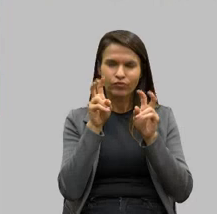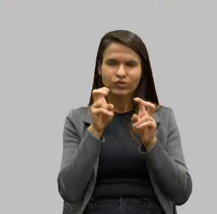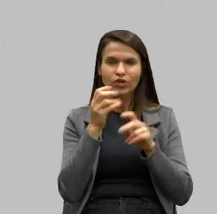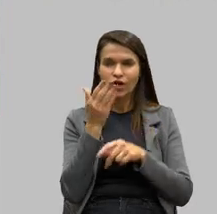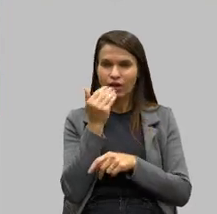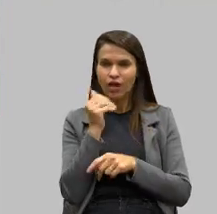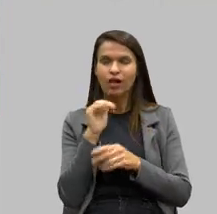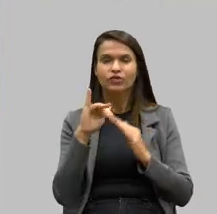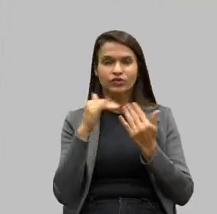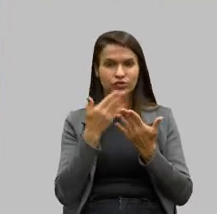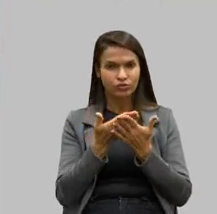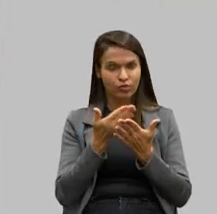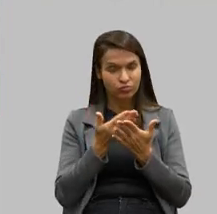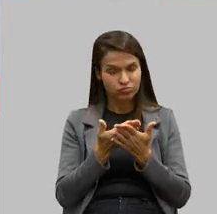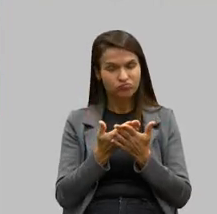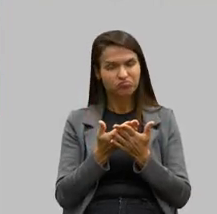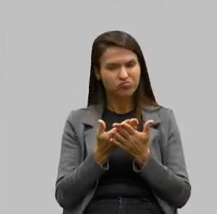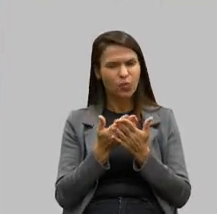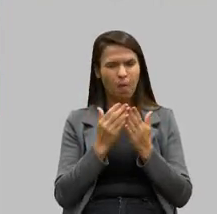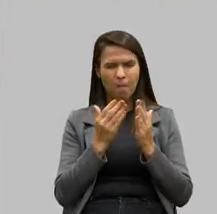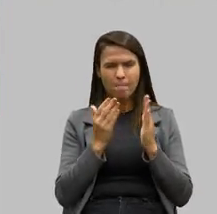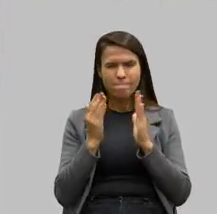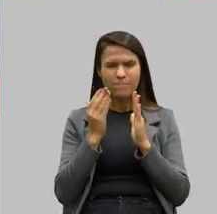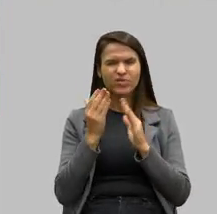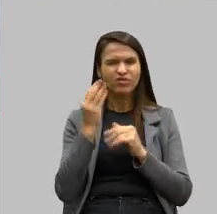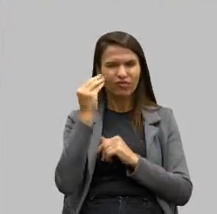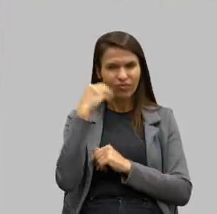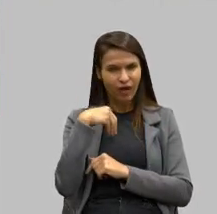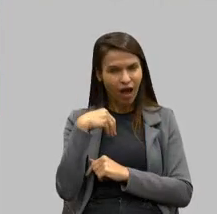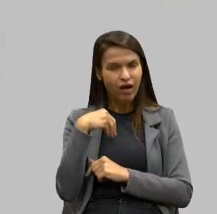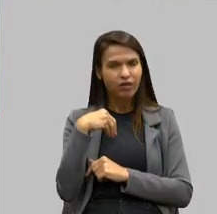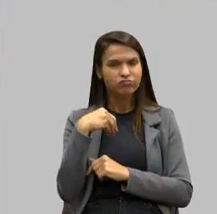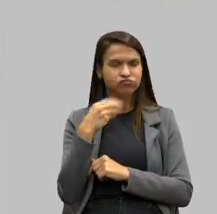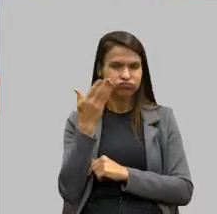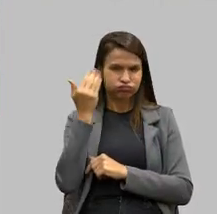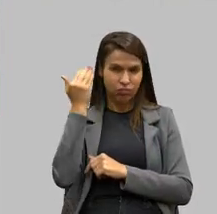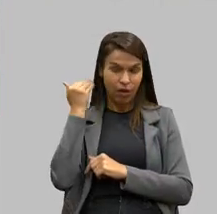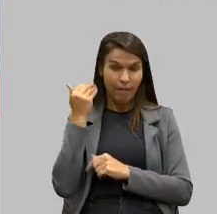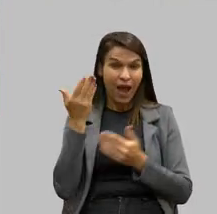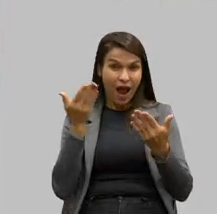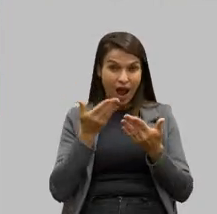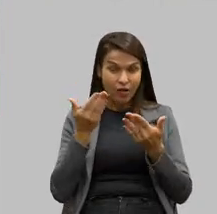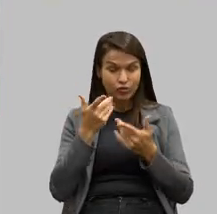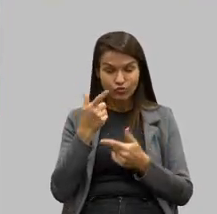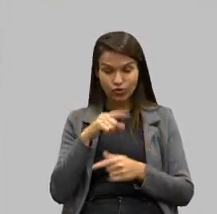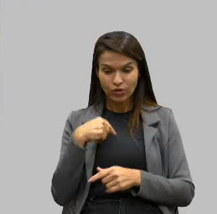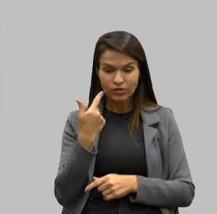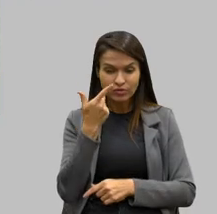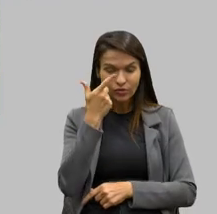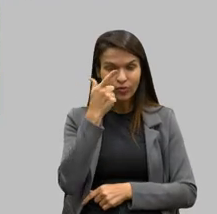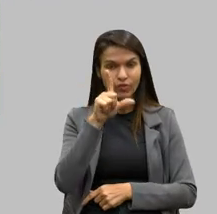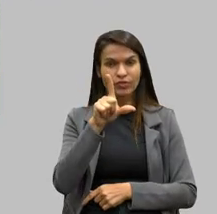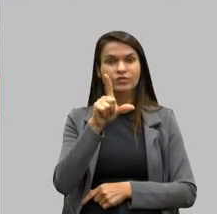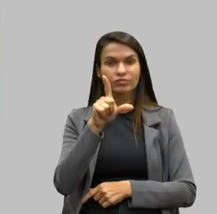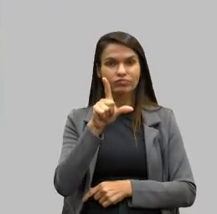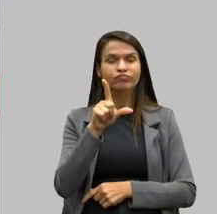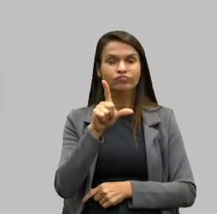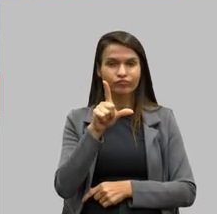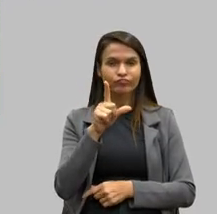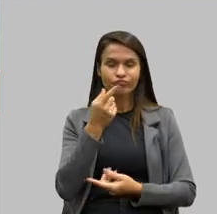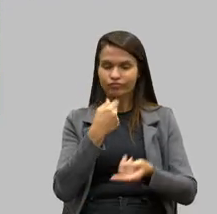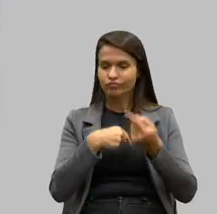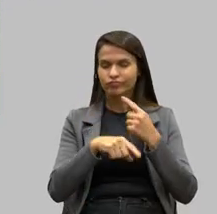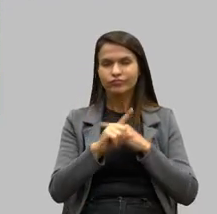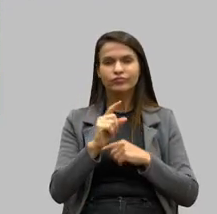sim, ficou a desejar durante um período, tristemente, mas ainda bem que agora nós conseguimos recuperar, e, com